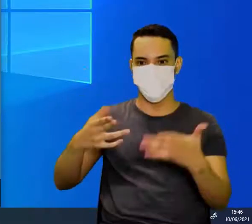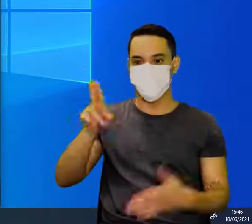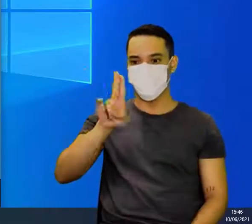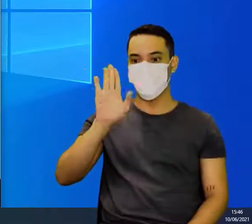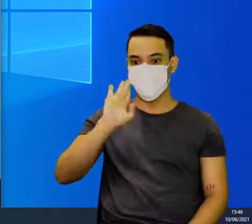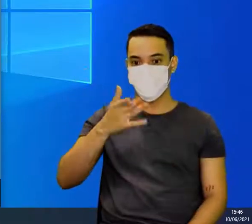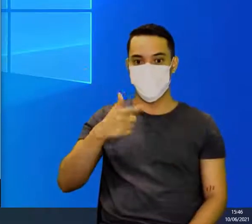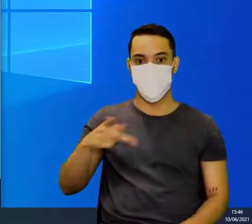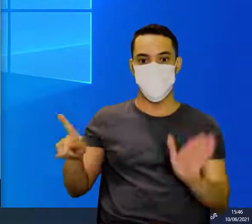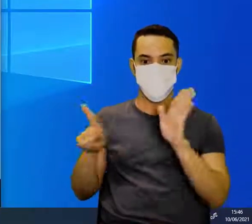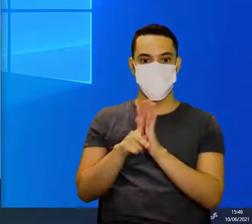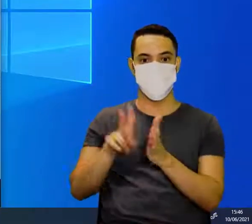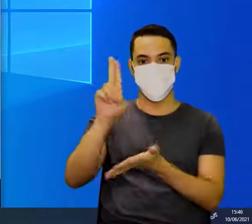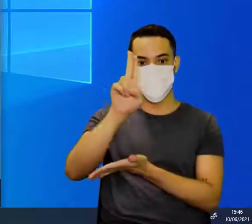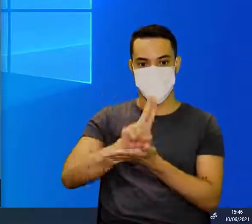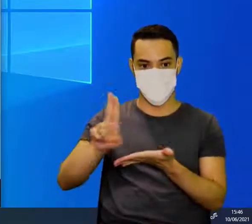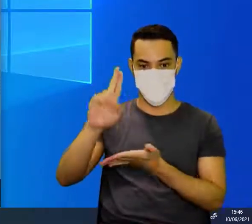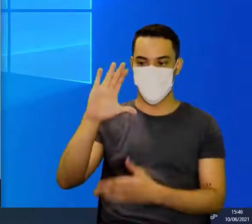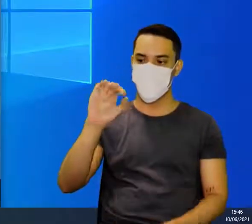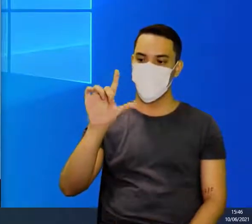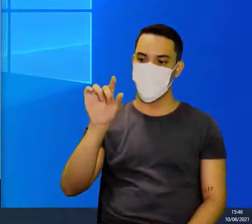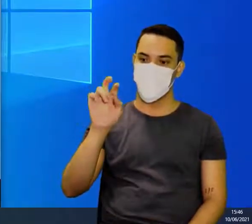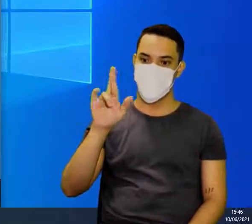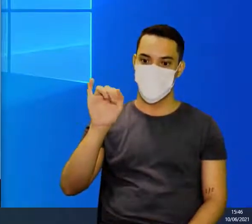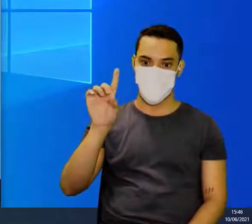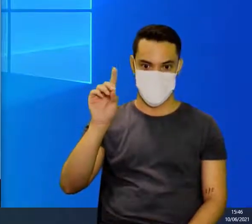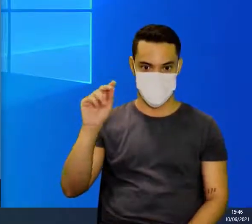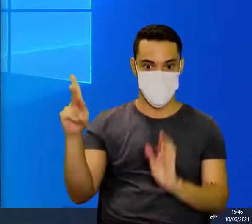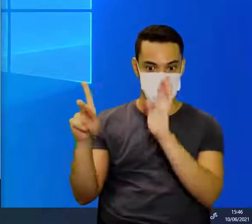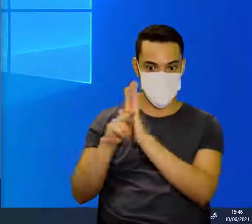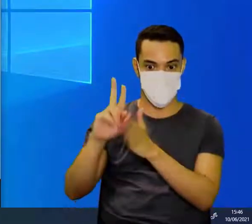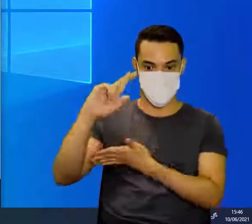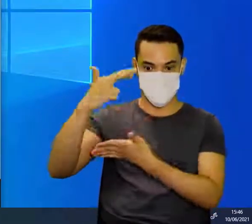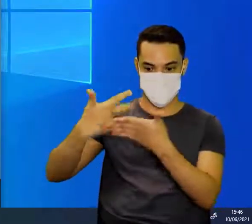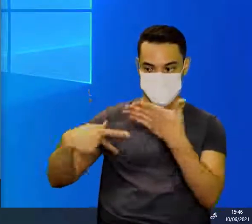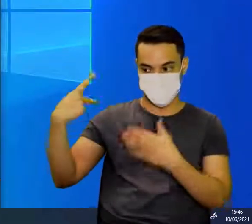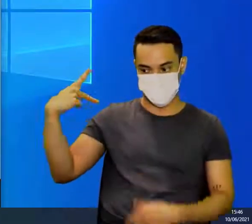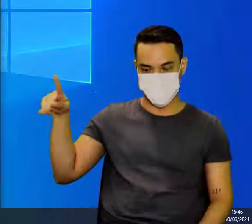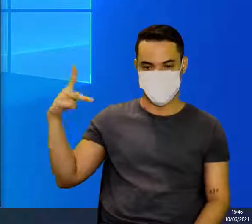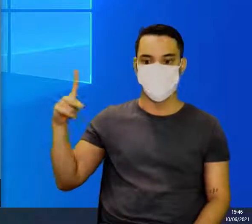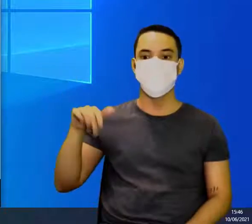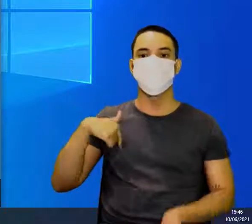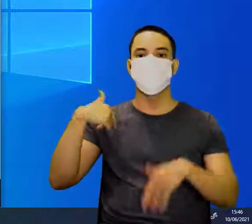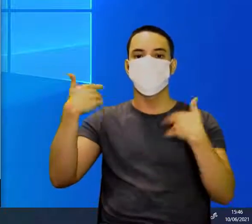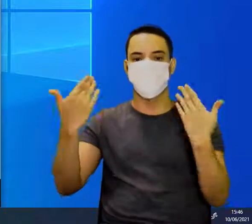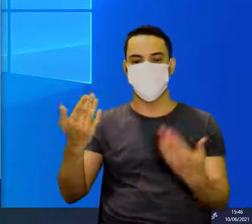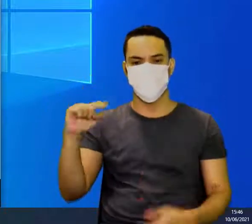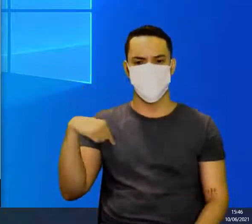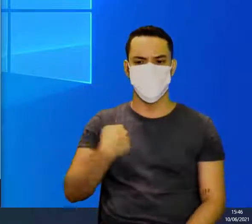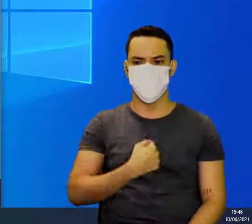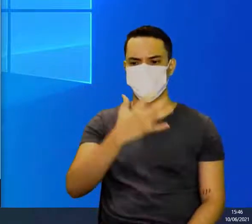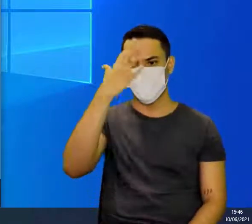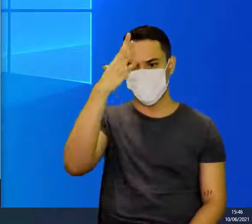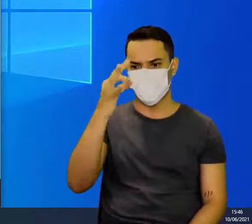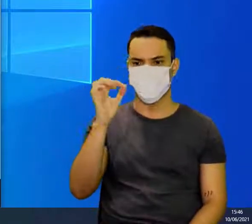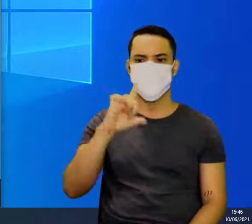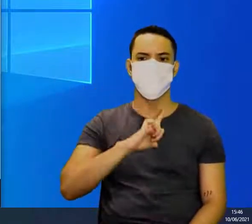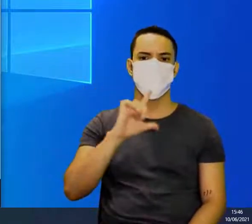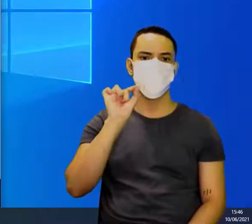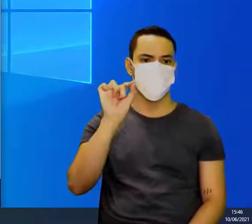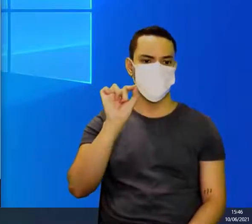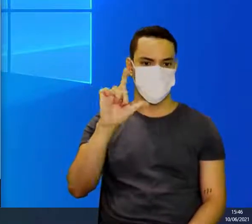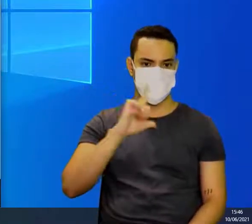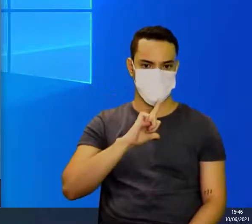pela Universidade do Colorado, tá bom? Todos os créditos são para eles. Então aqui, ó, só para a gente entender, nós temos aqui, ó,